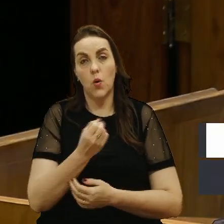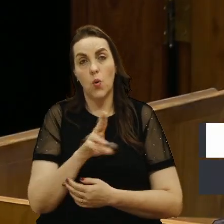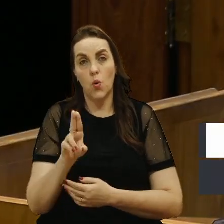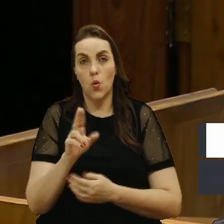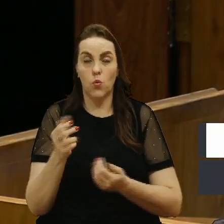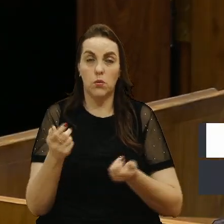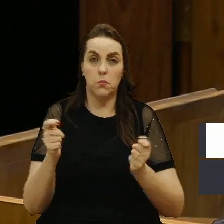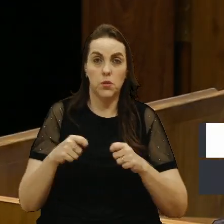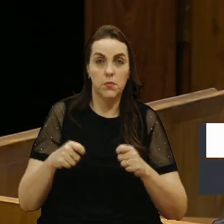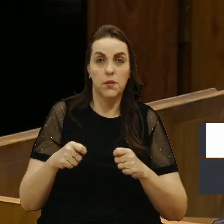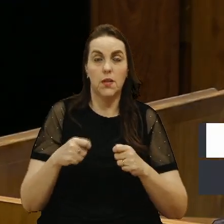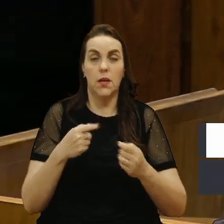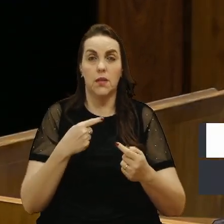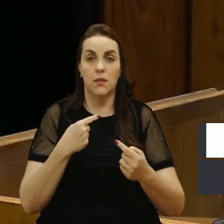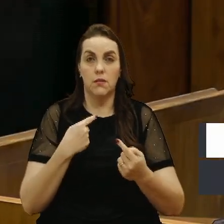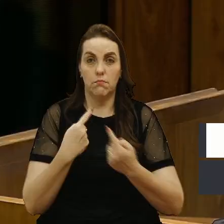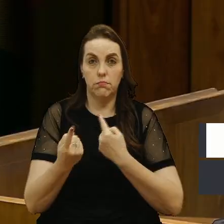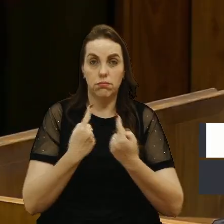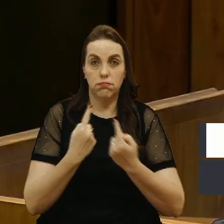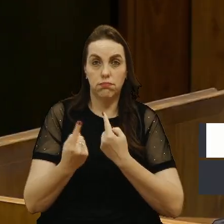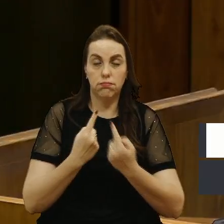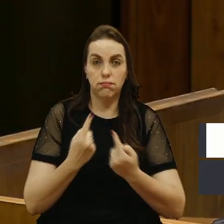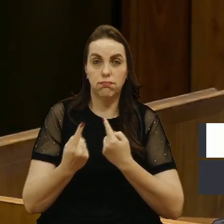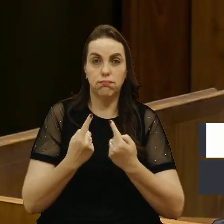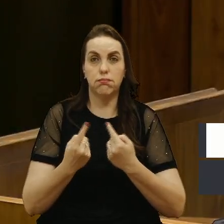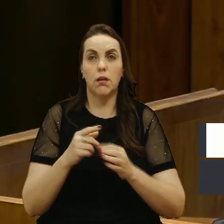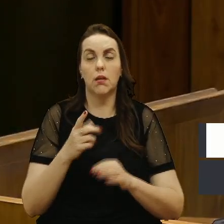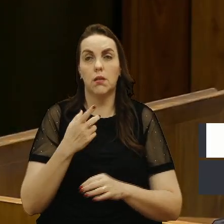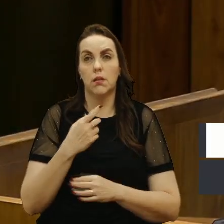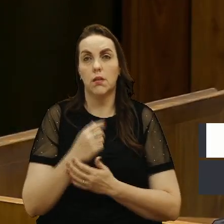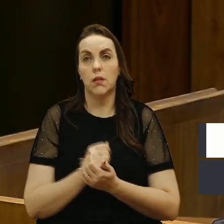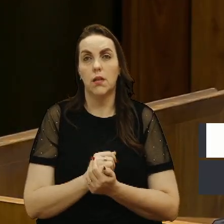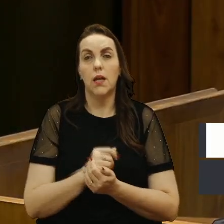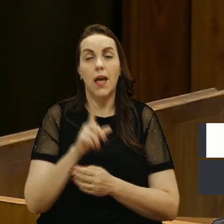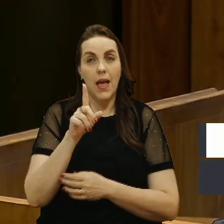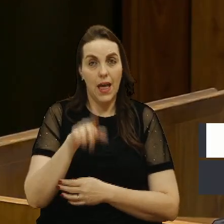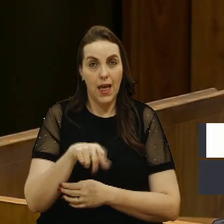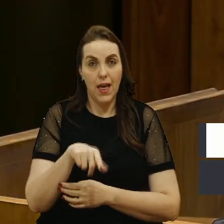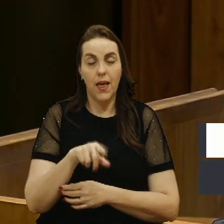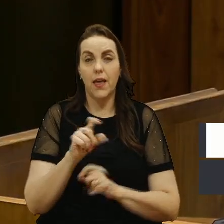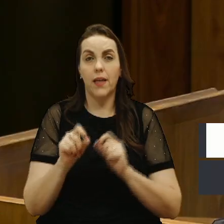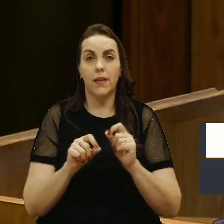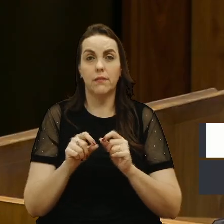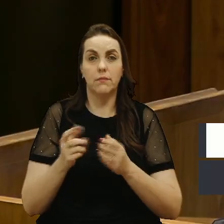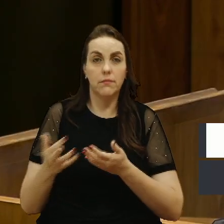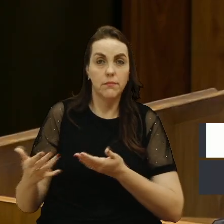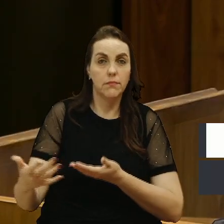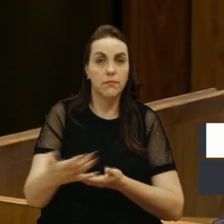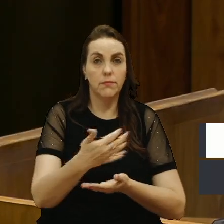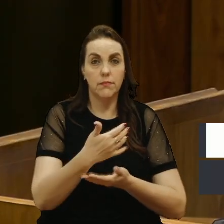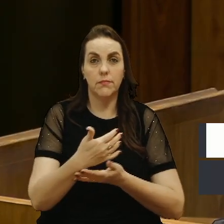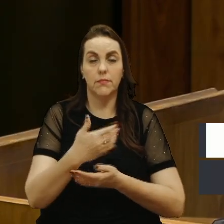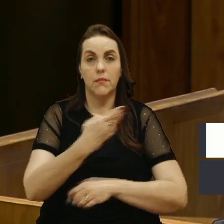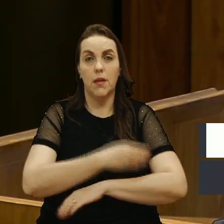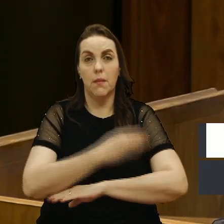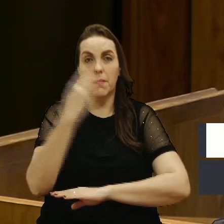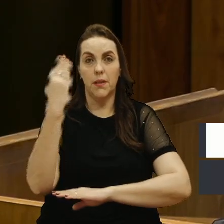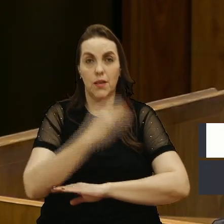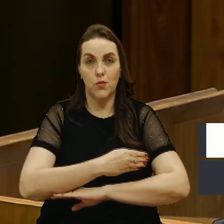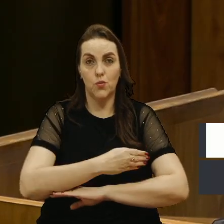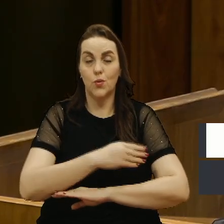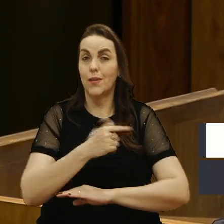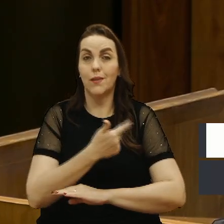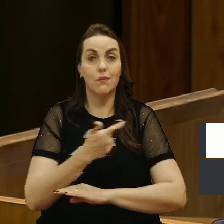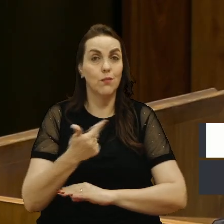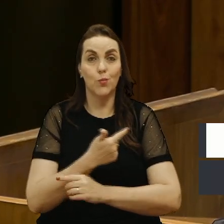ou na rodovia que nós trafegamos aqui, toda ela em função da arrecadação da tarifa do pedágio. Então, não